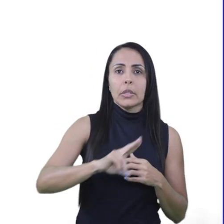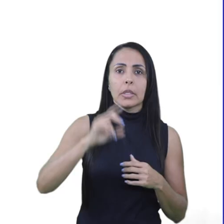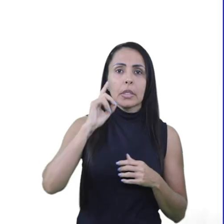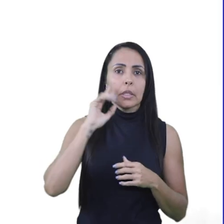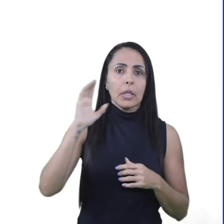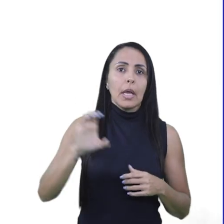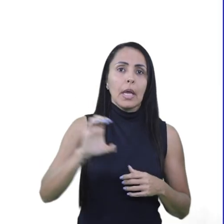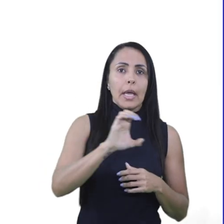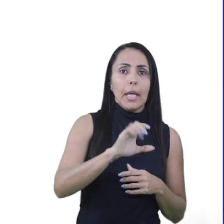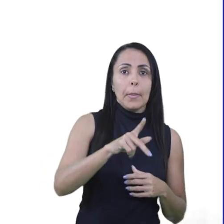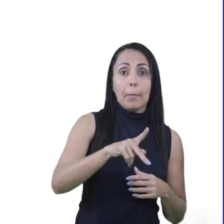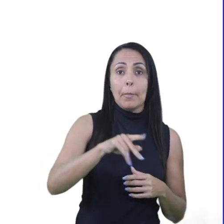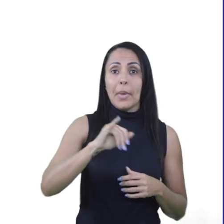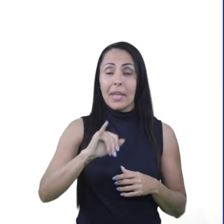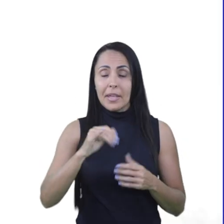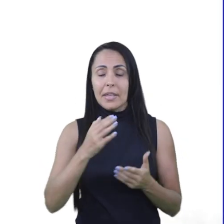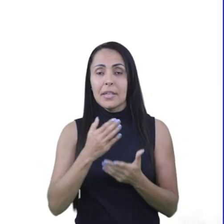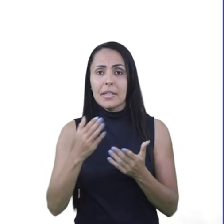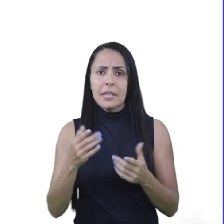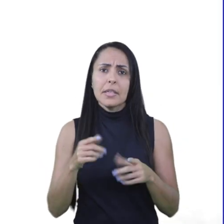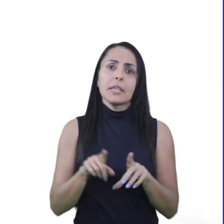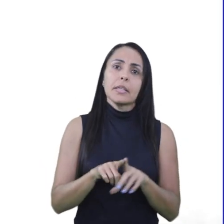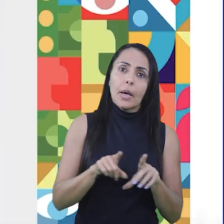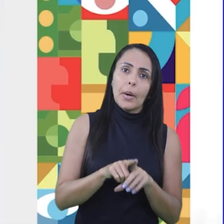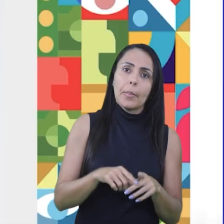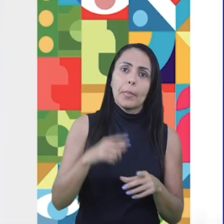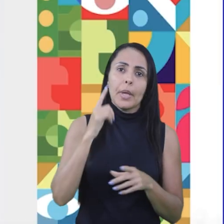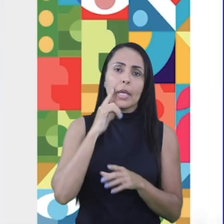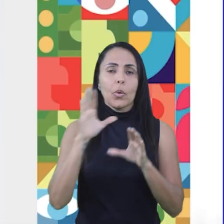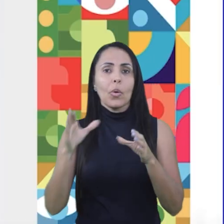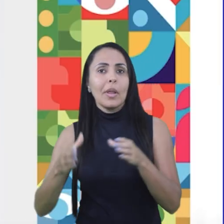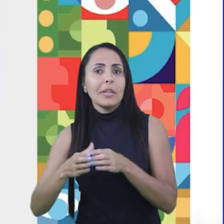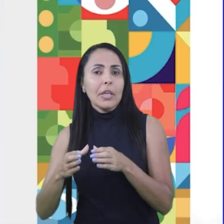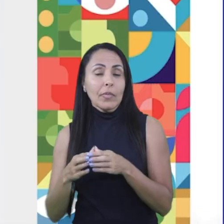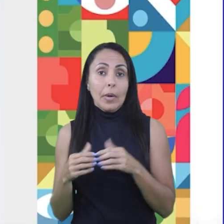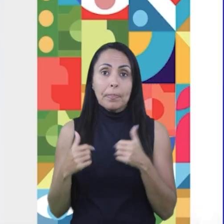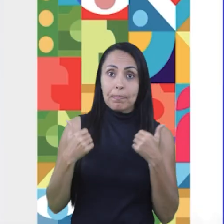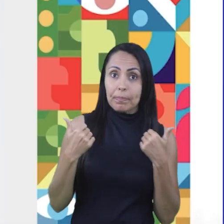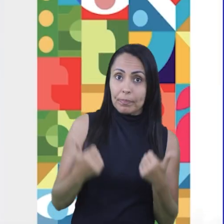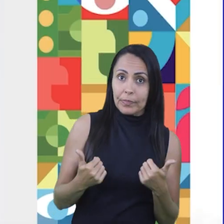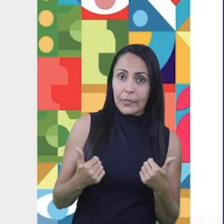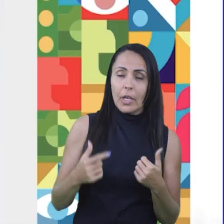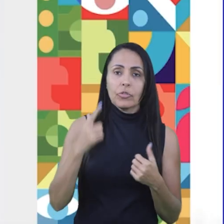de proteção individual e dos equipamentos de proteção coletiva, tá certo?